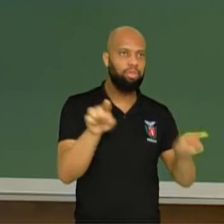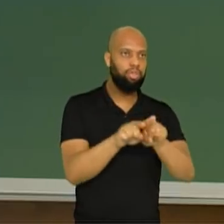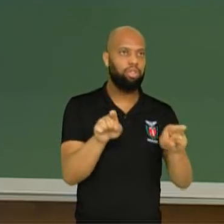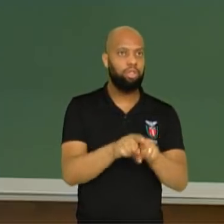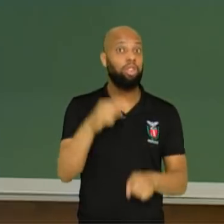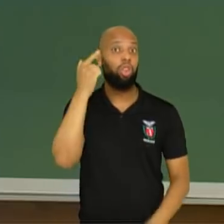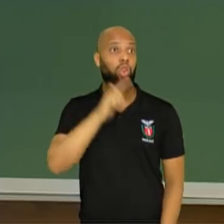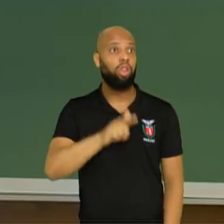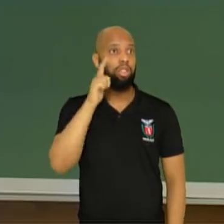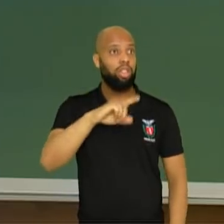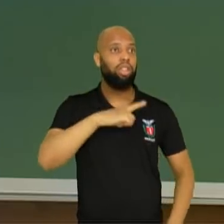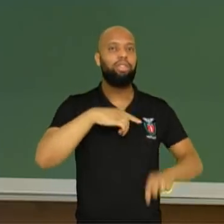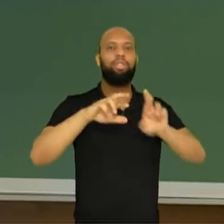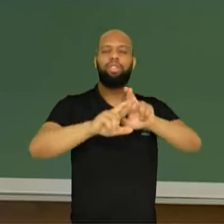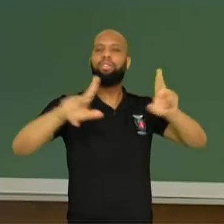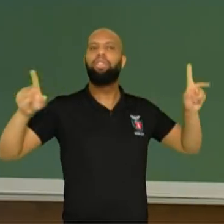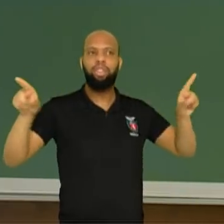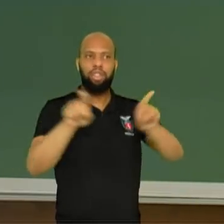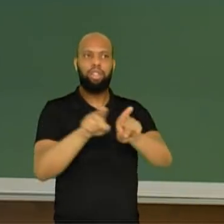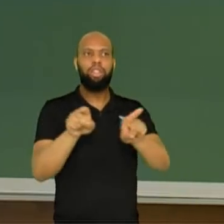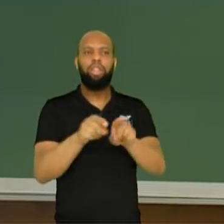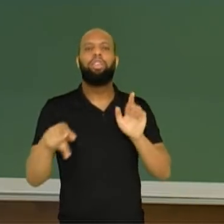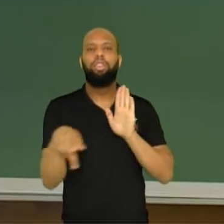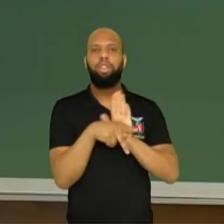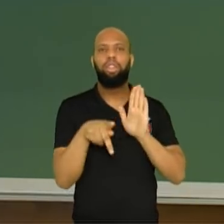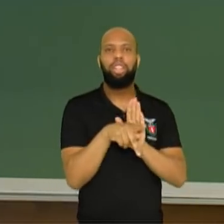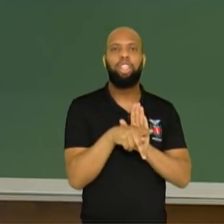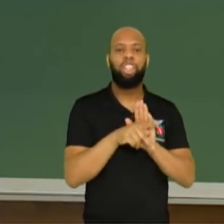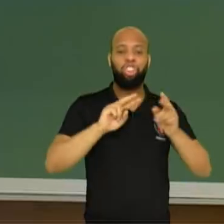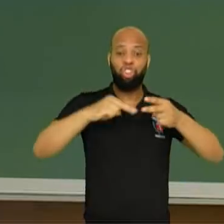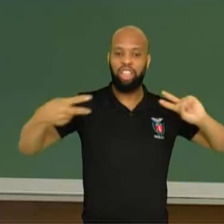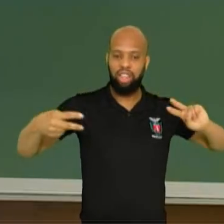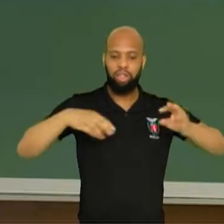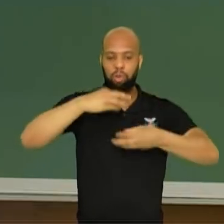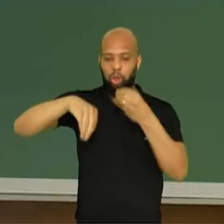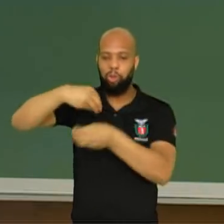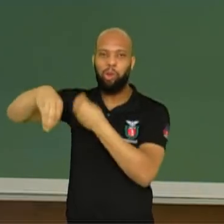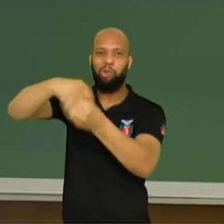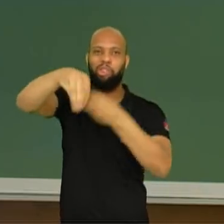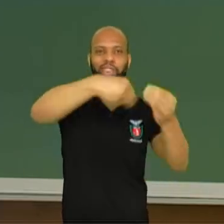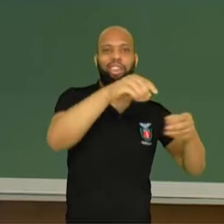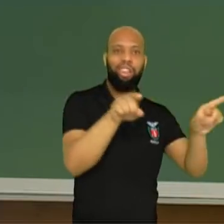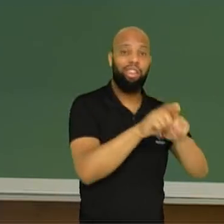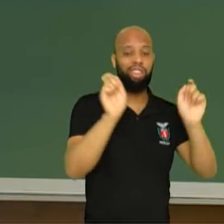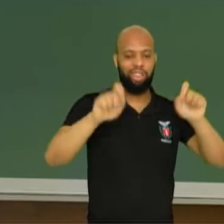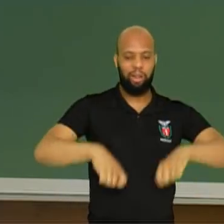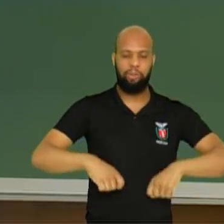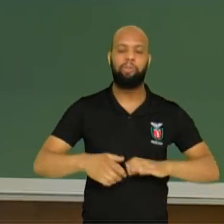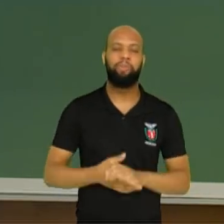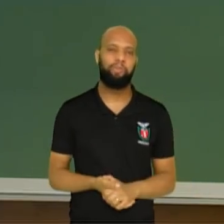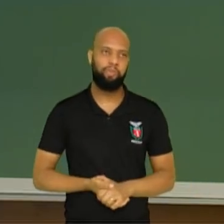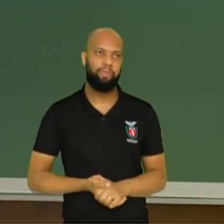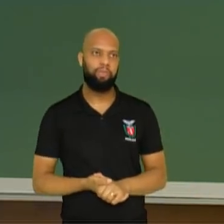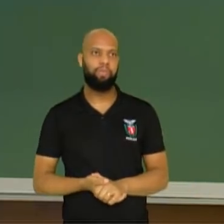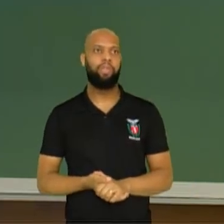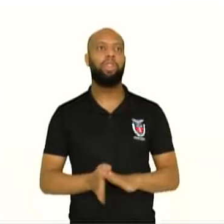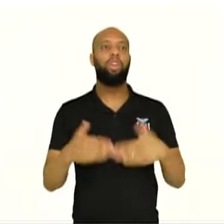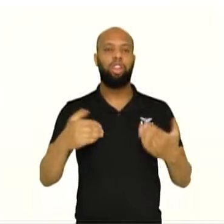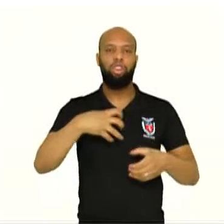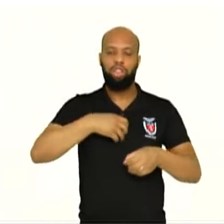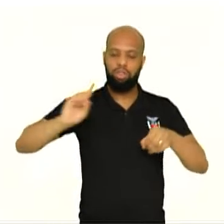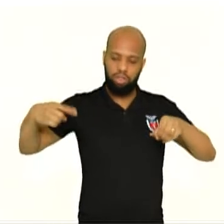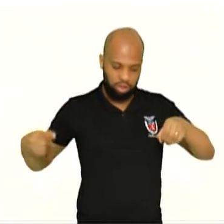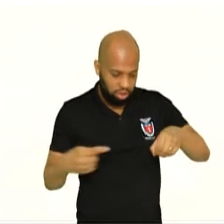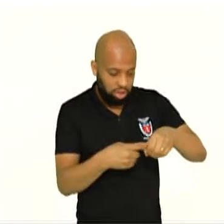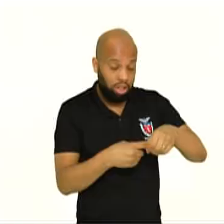que elas conseguem diferenciar a genética delas misturando um pouquinho de cada esponja. A fecundação, ela